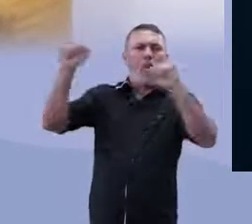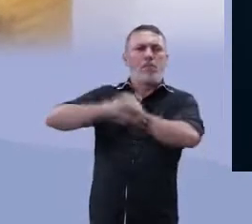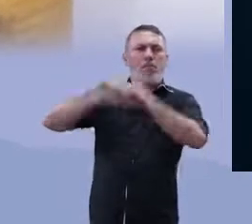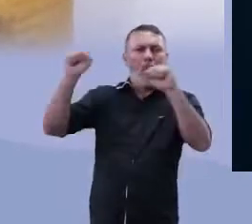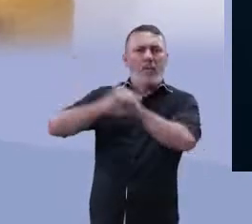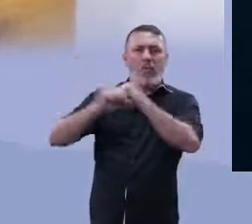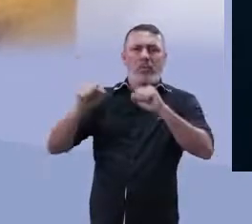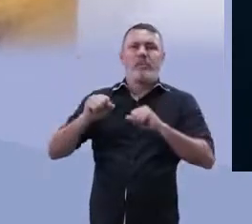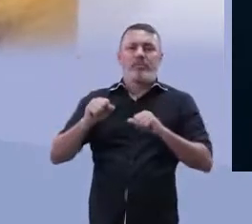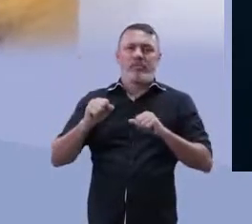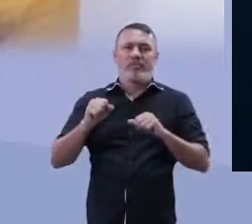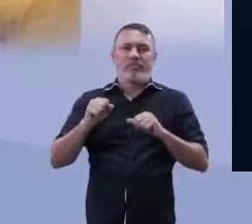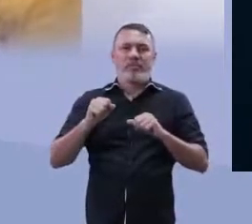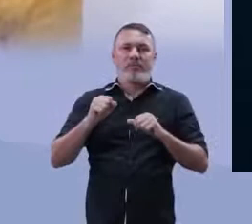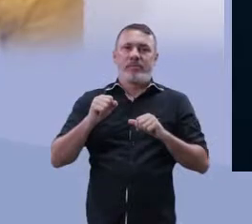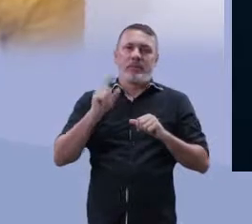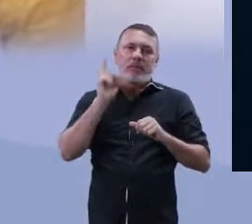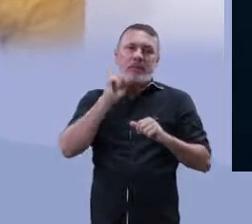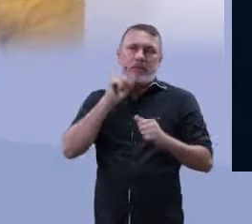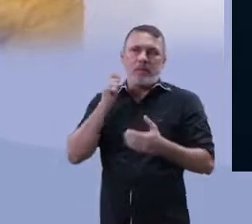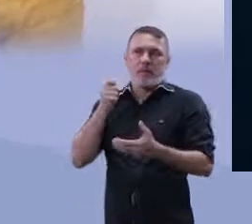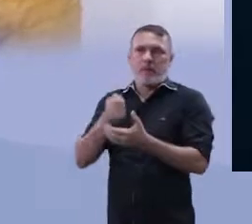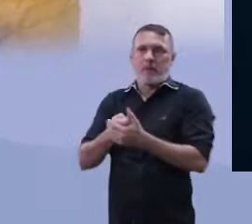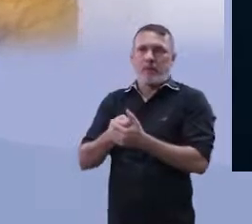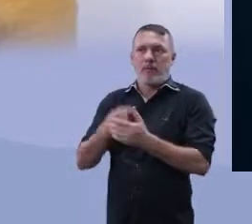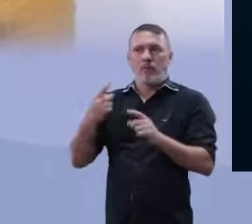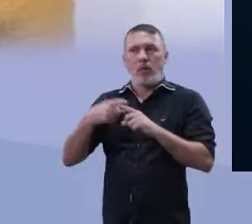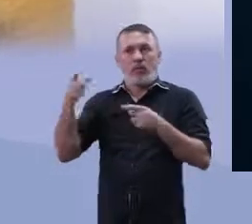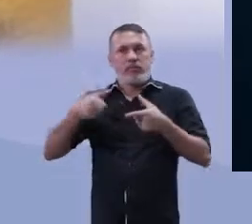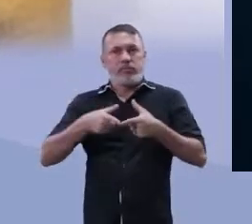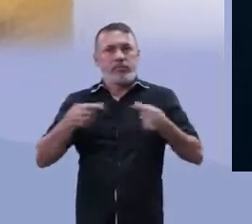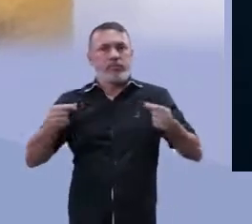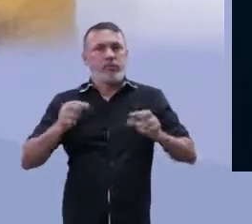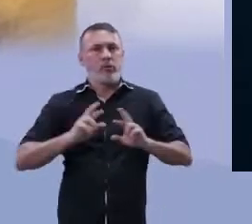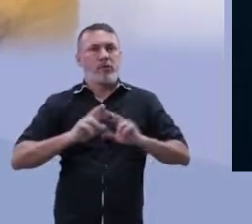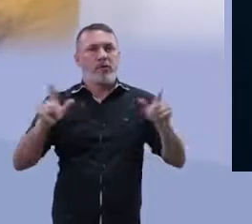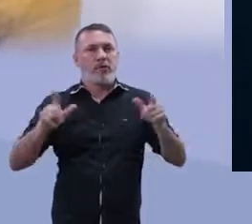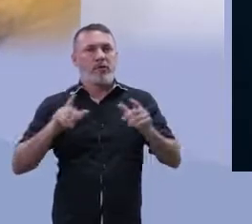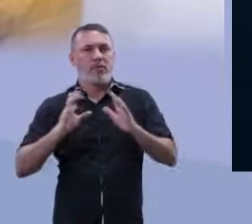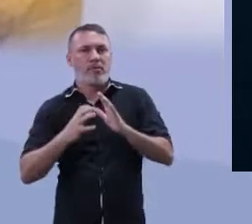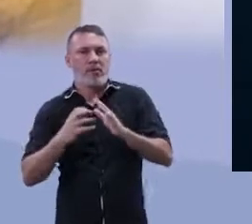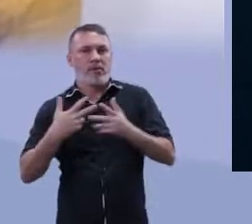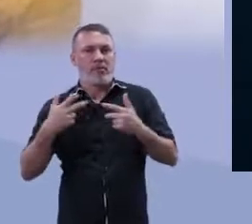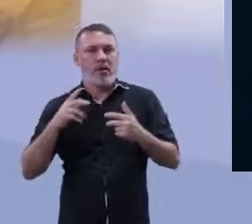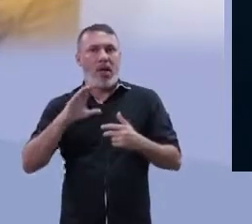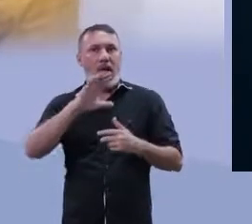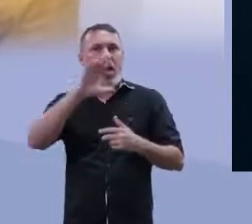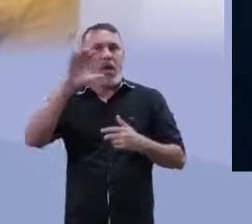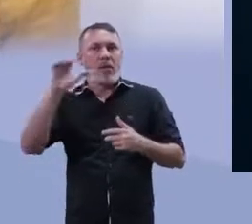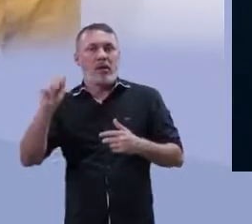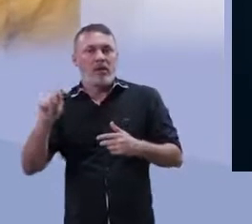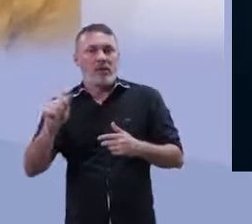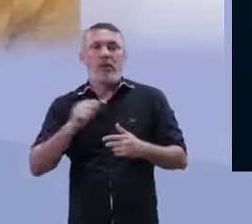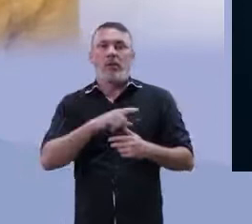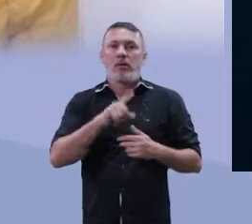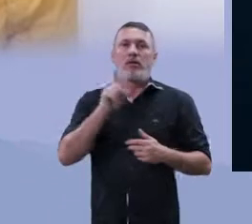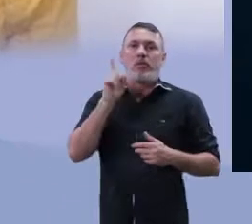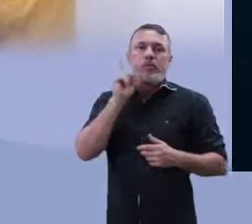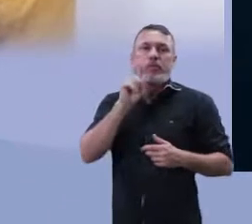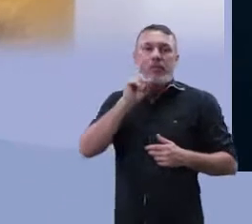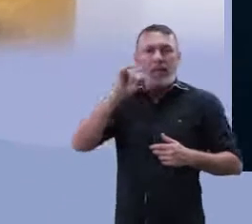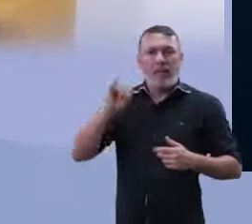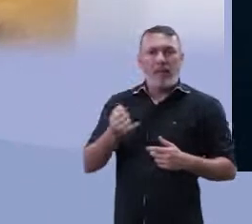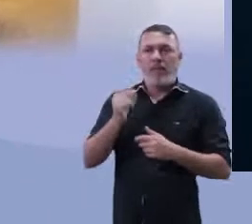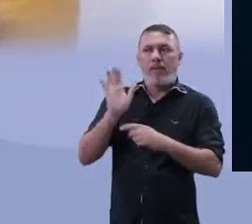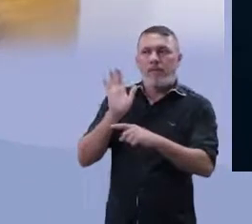para evitar um avanço do crescimento do socialismo, né, em território asiático, fez o quê? Deu a mão ao Japão